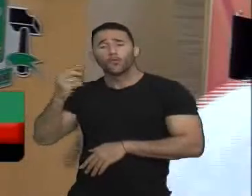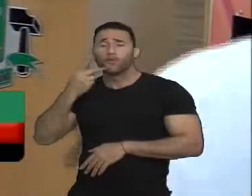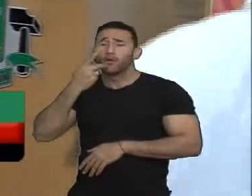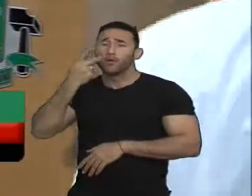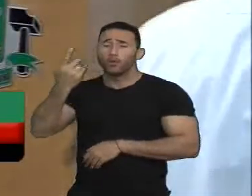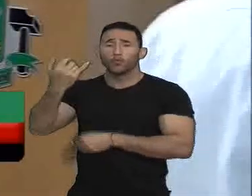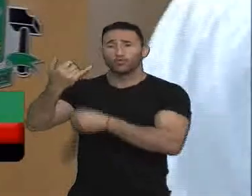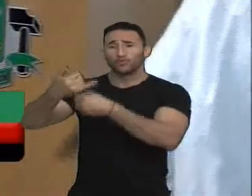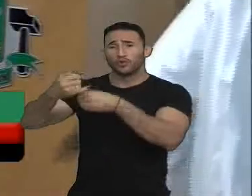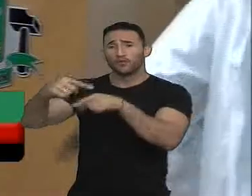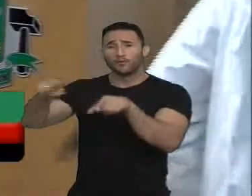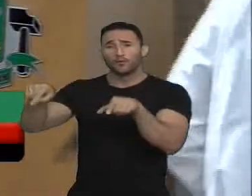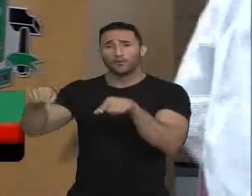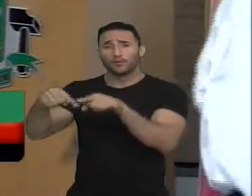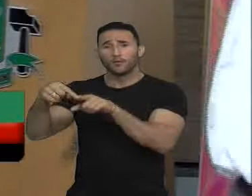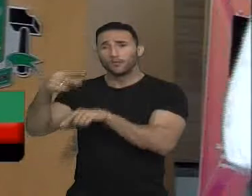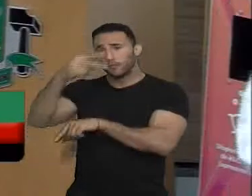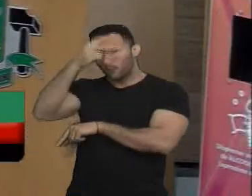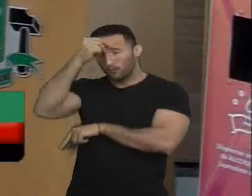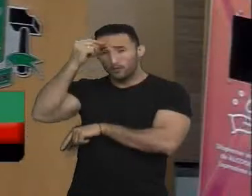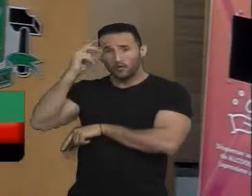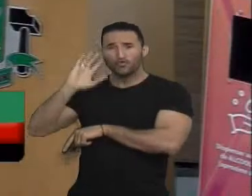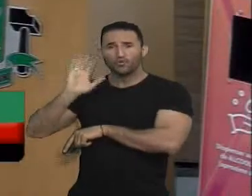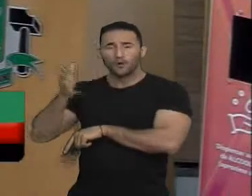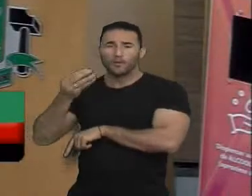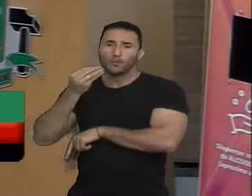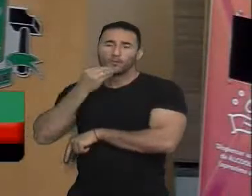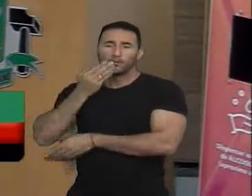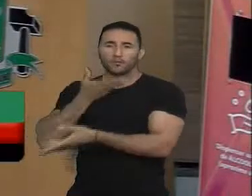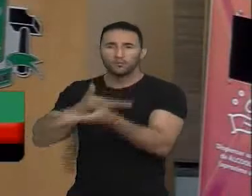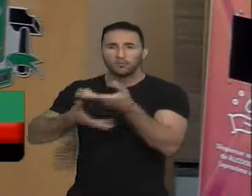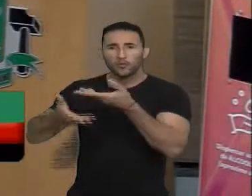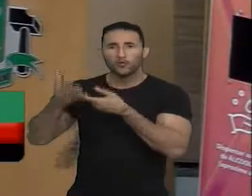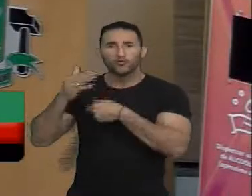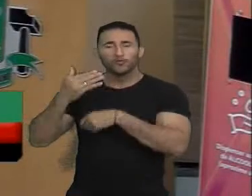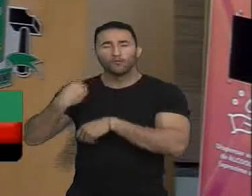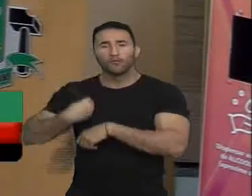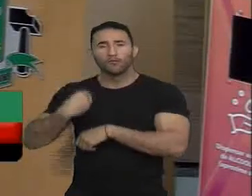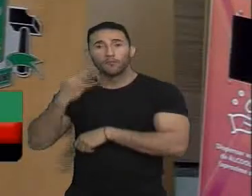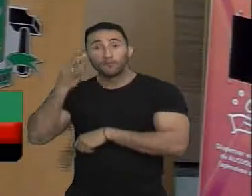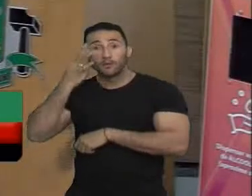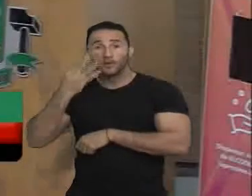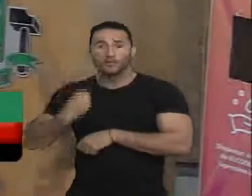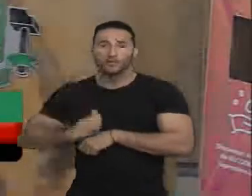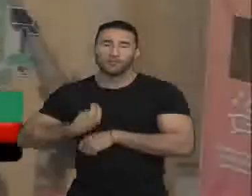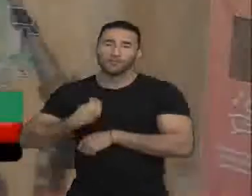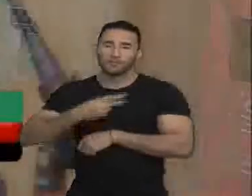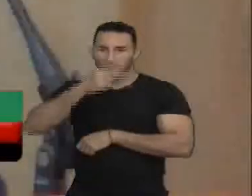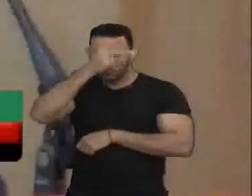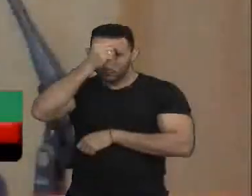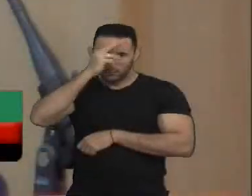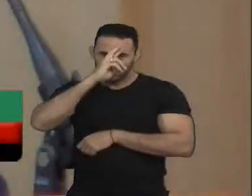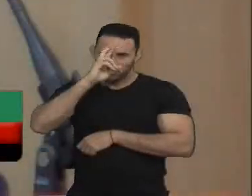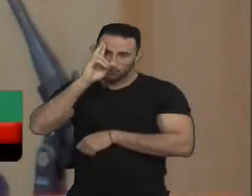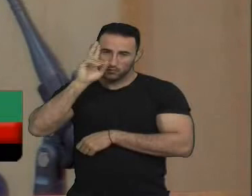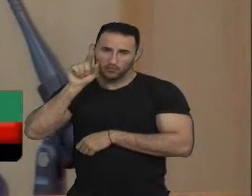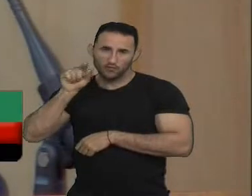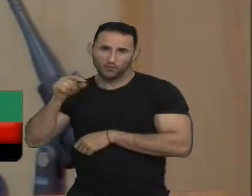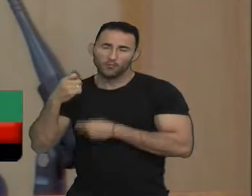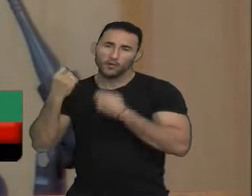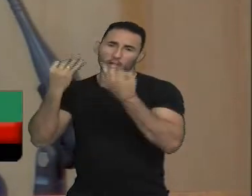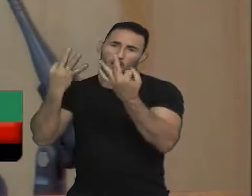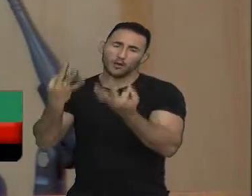do prefeito e tivemos a oportunidade também de pessoalmente falar com o prefeito. Pessoalmente. Tá, sobre esse